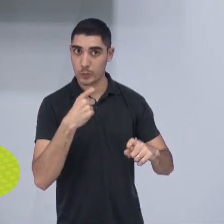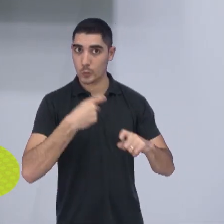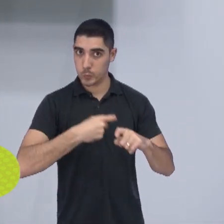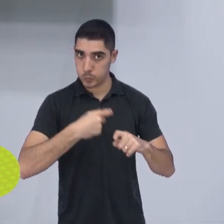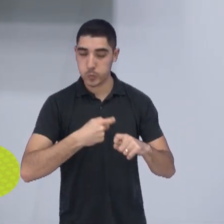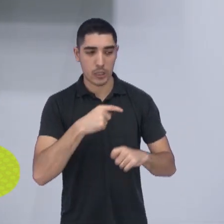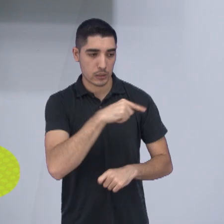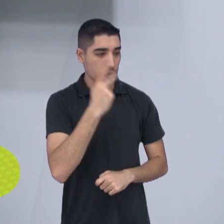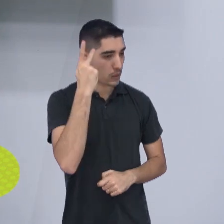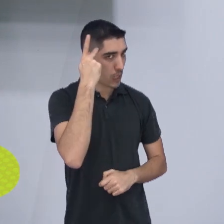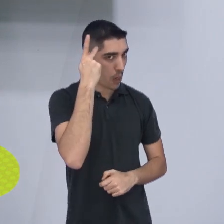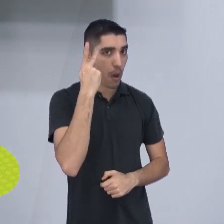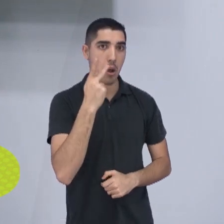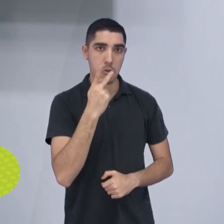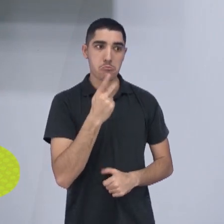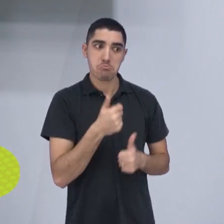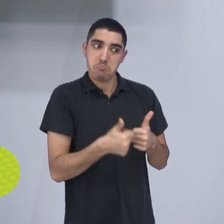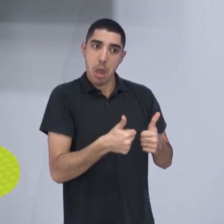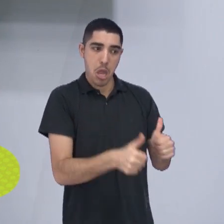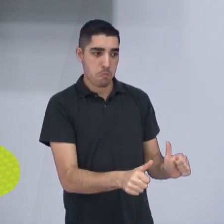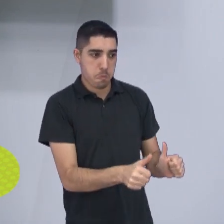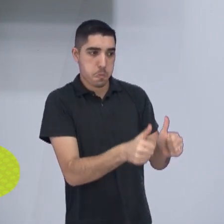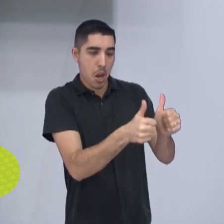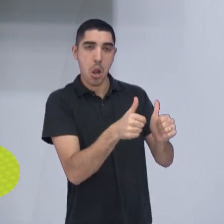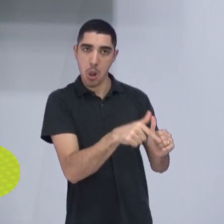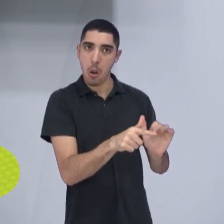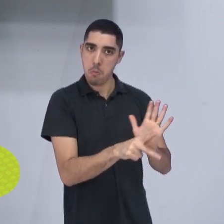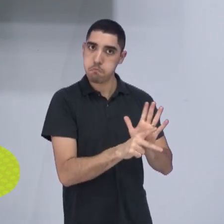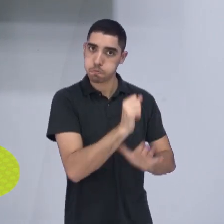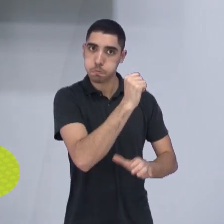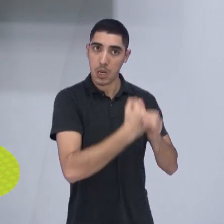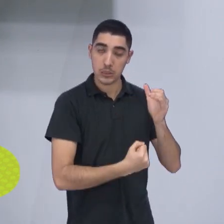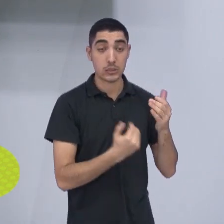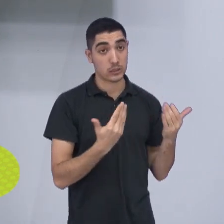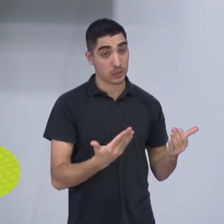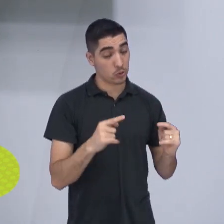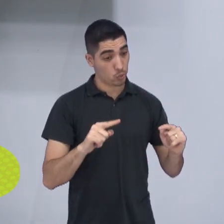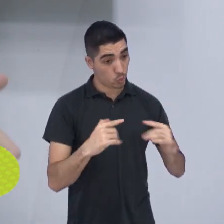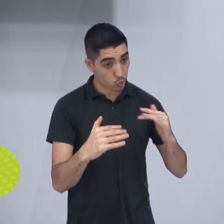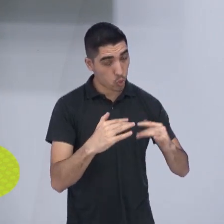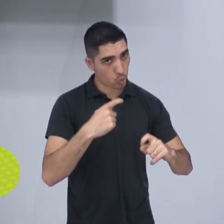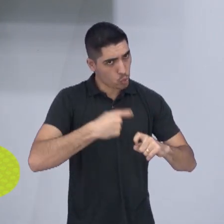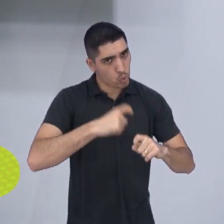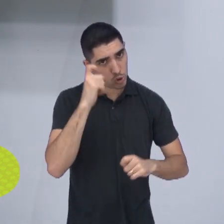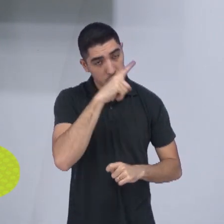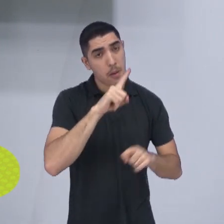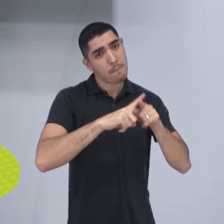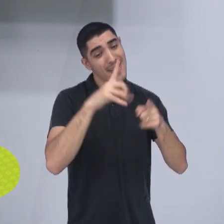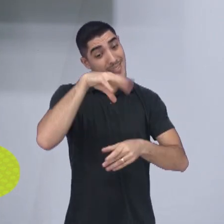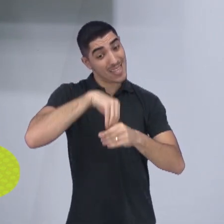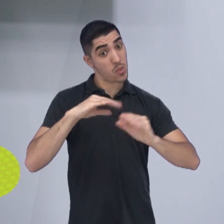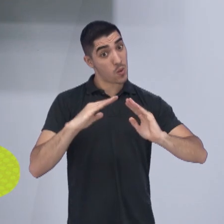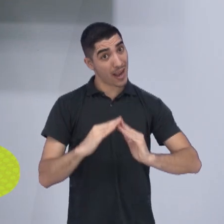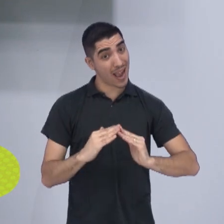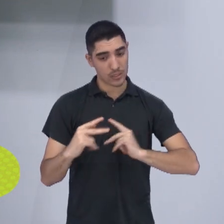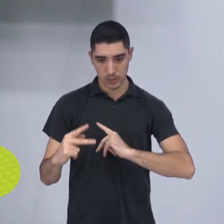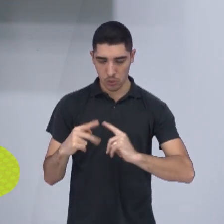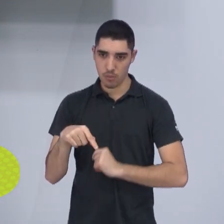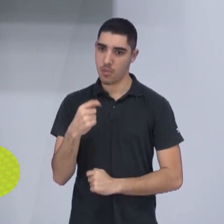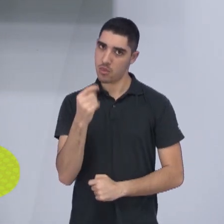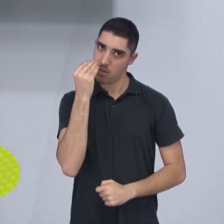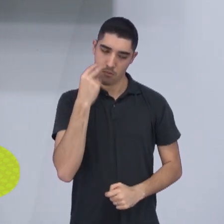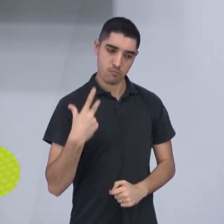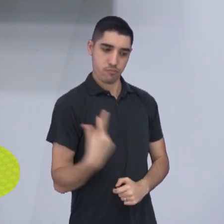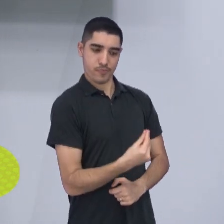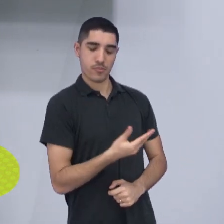nos últimos anos aí vem bem no basquete. E é um jogo complicado, mas é em casa. O São José tem que fazer valer